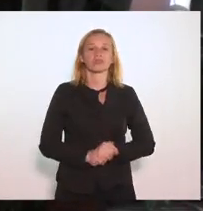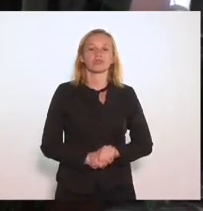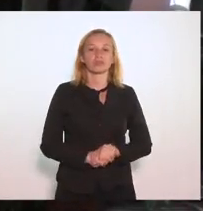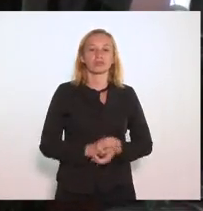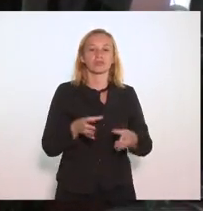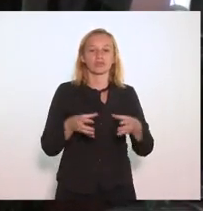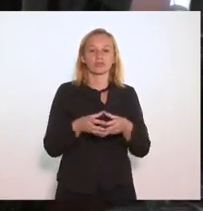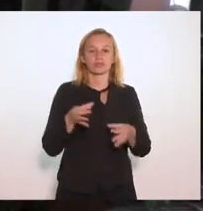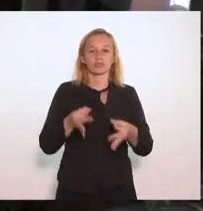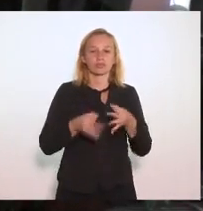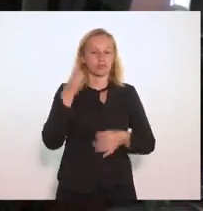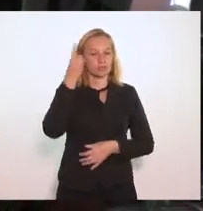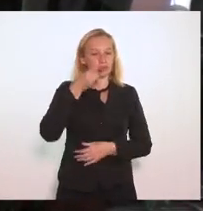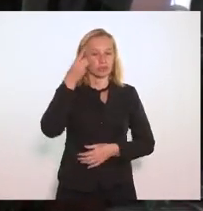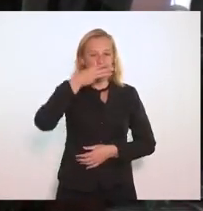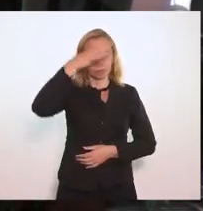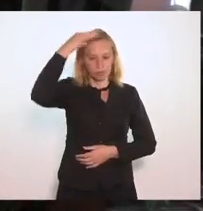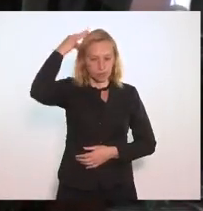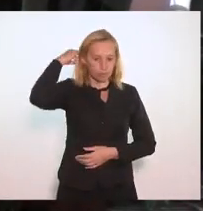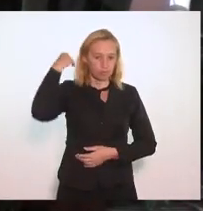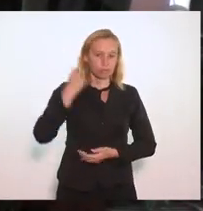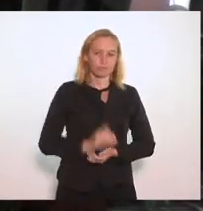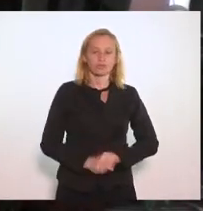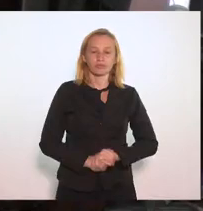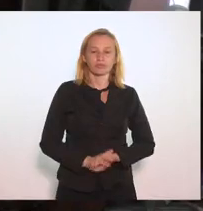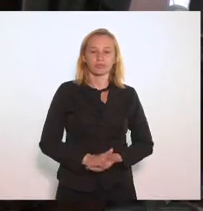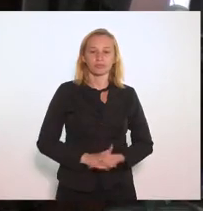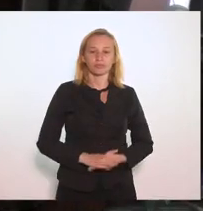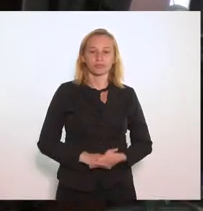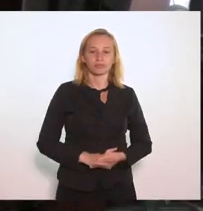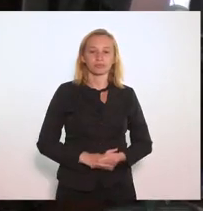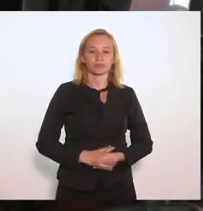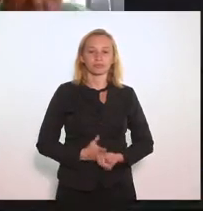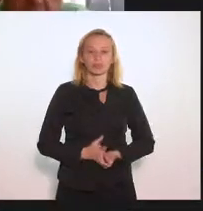pareceres da Comissão de Constituição de Justiça, deputado Márcio Pacheco